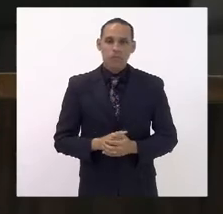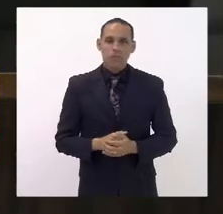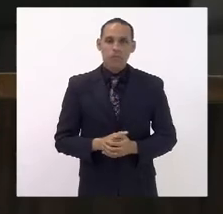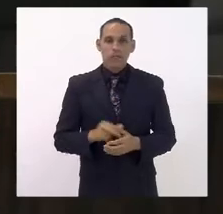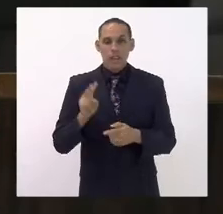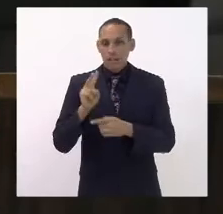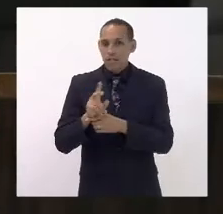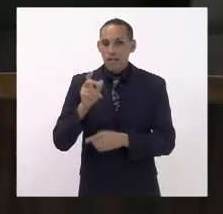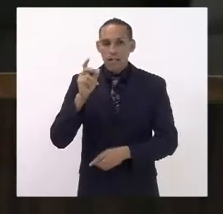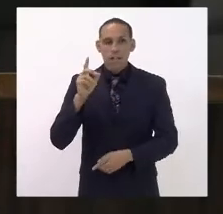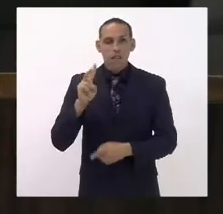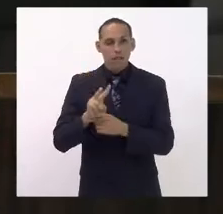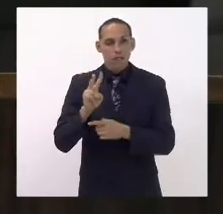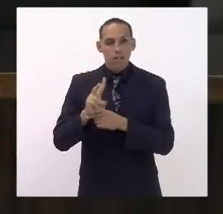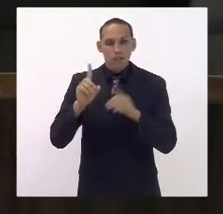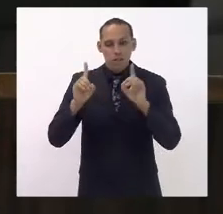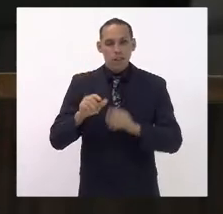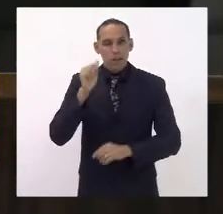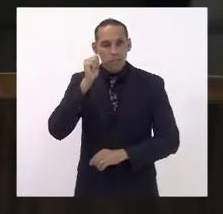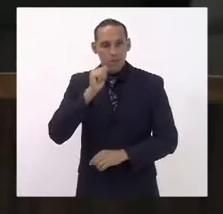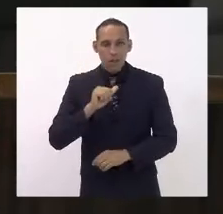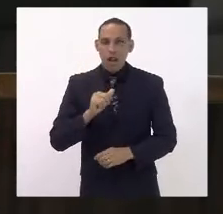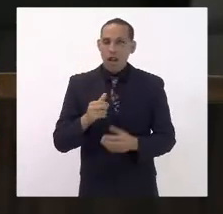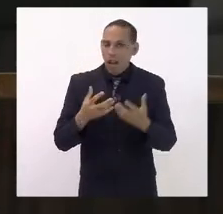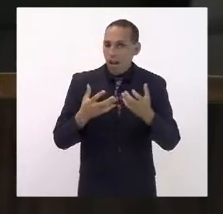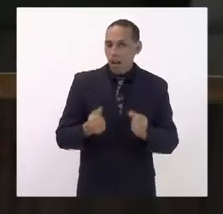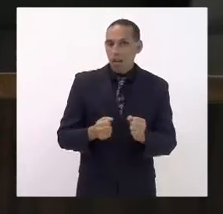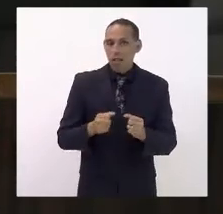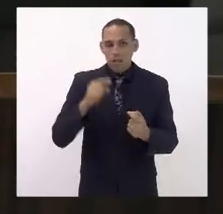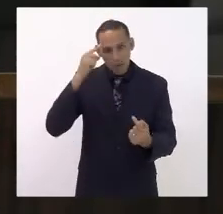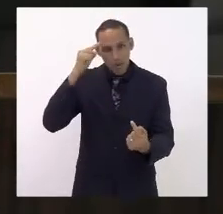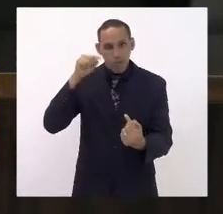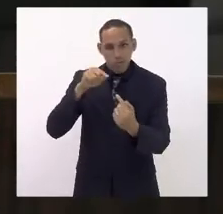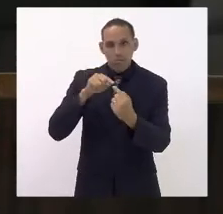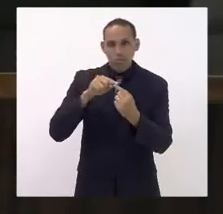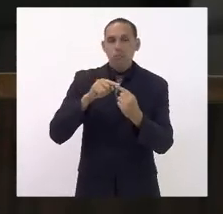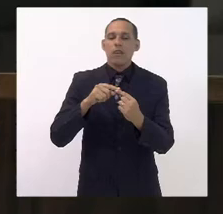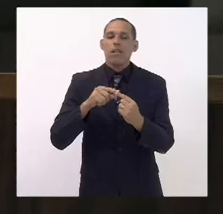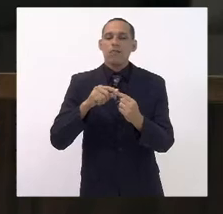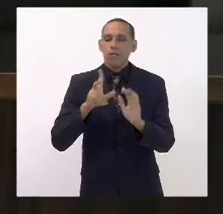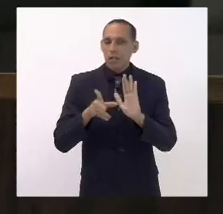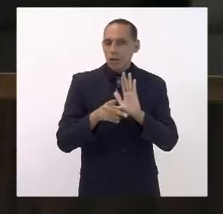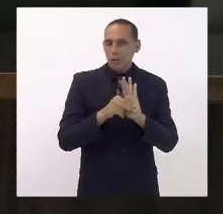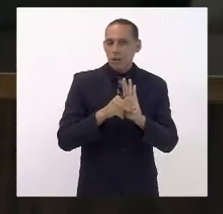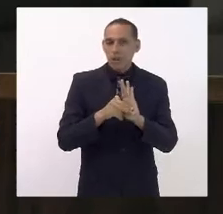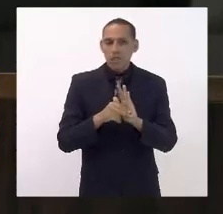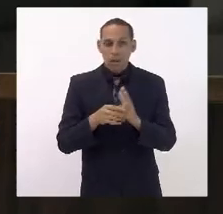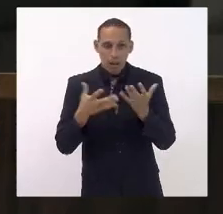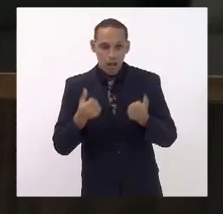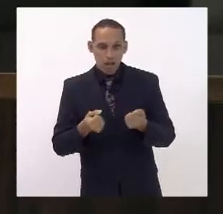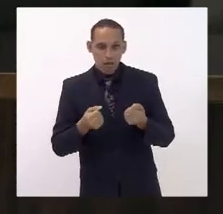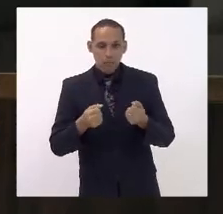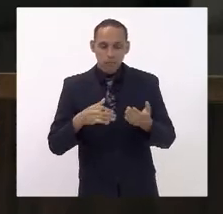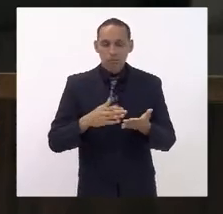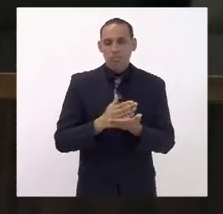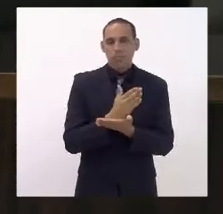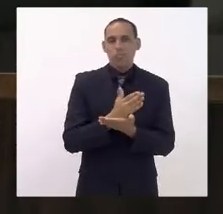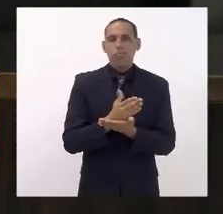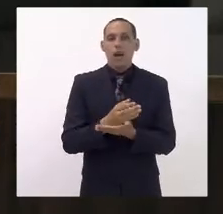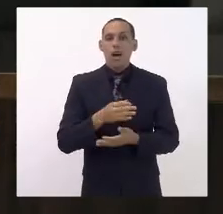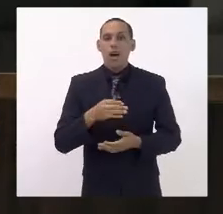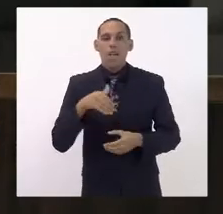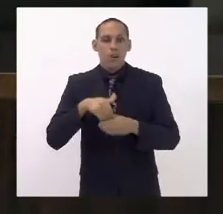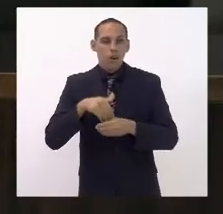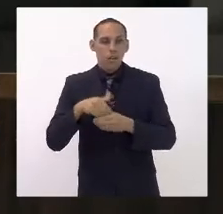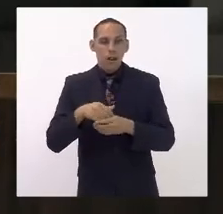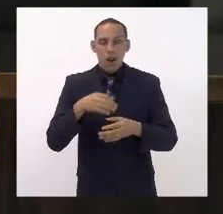Defesa dos Direitos da Mulher. Favorável com emendas. Hoje que aprova, a comissão aprovada. Em votação, parecer da Comissão